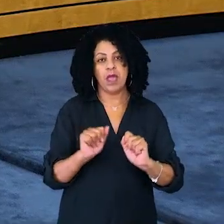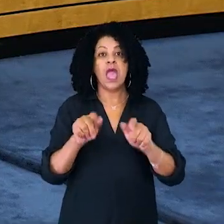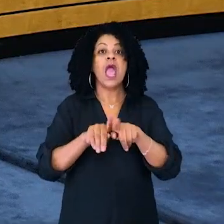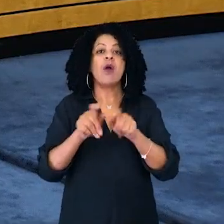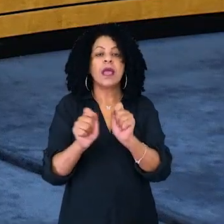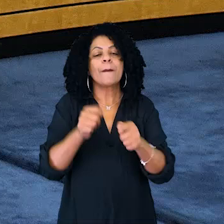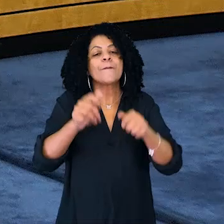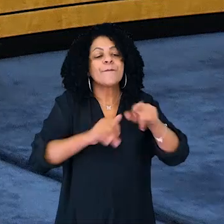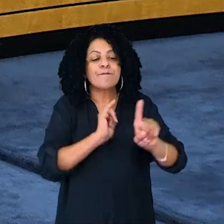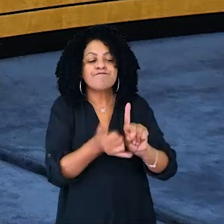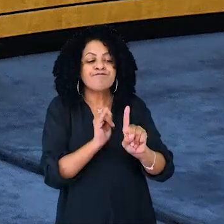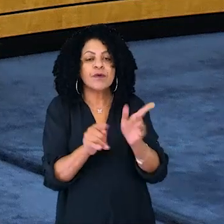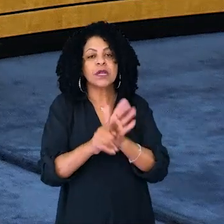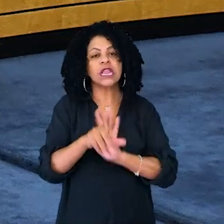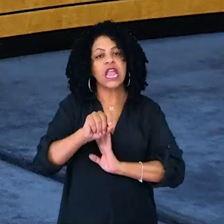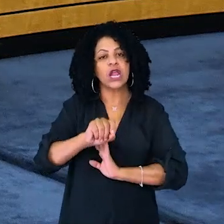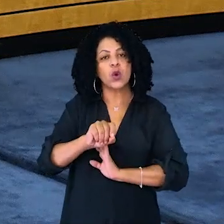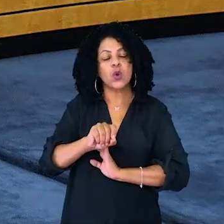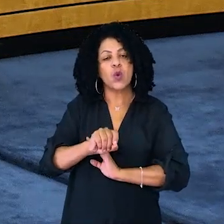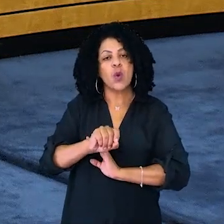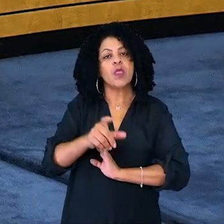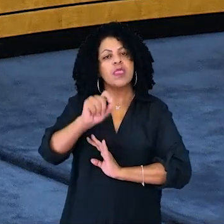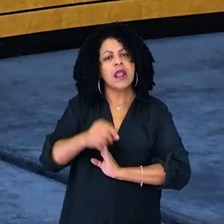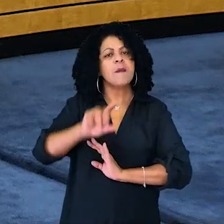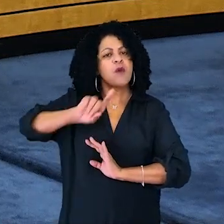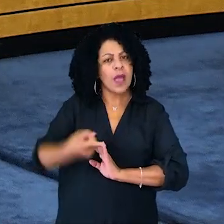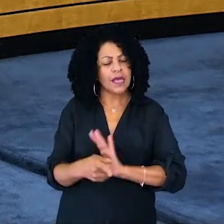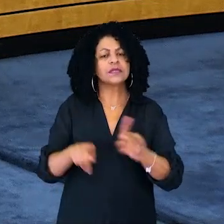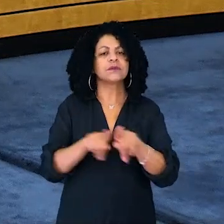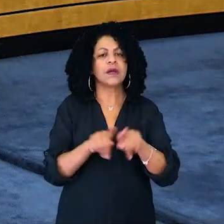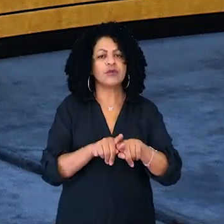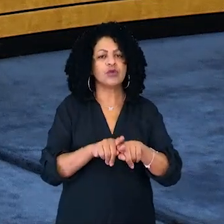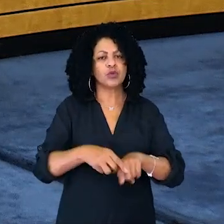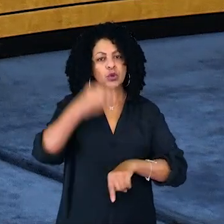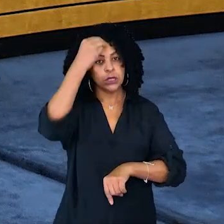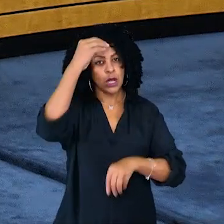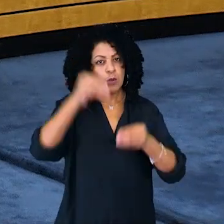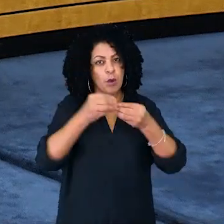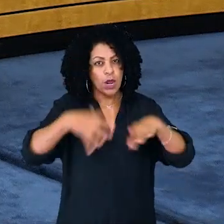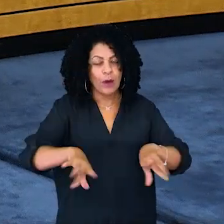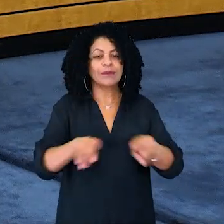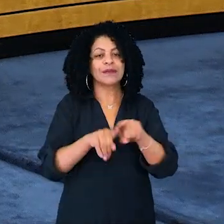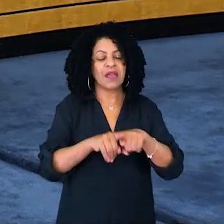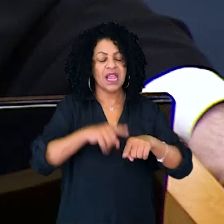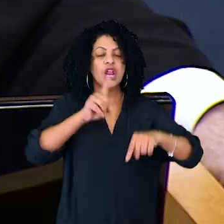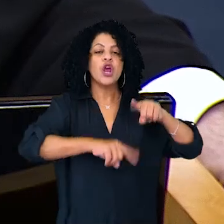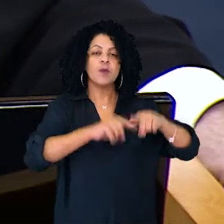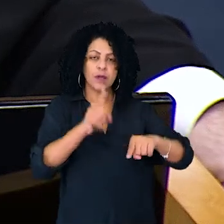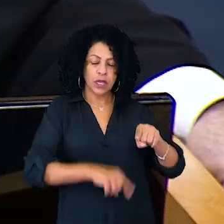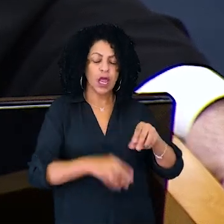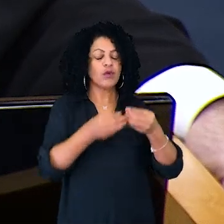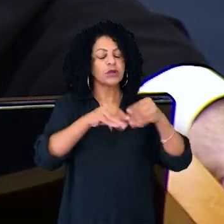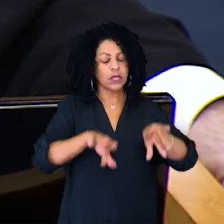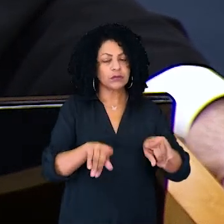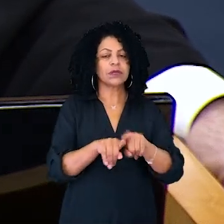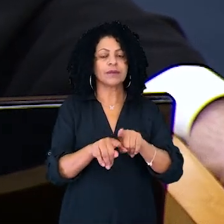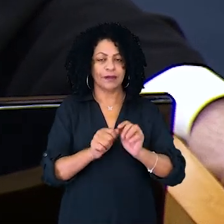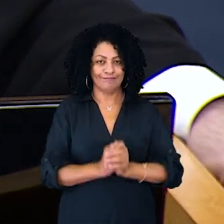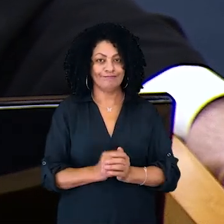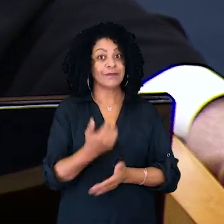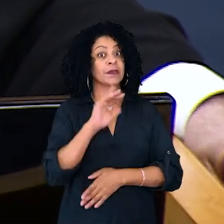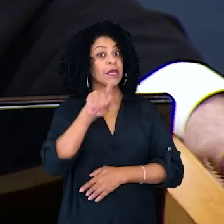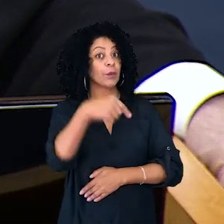indenizar o empregado em R$10 mil por dano moral, mais o valor da bonificação por dano material. Após pedido de